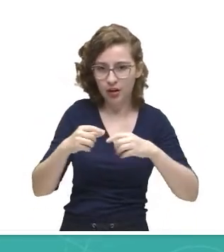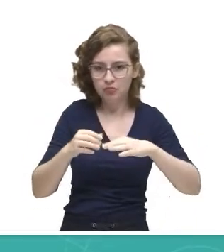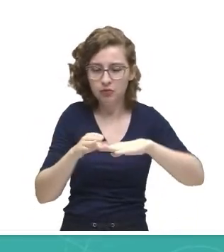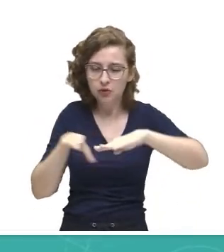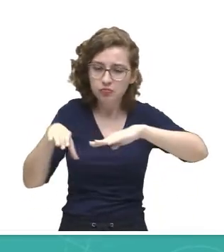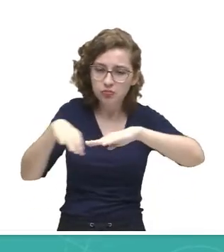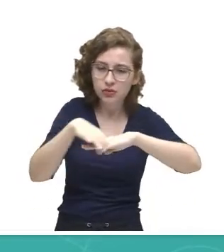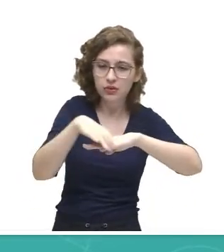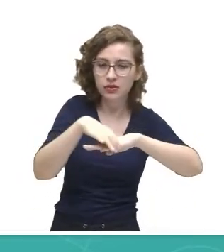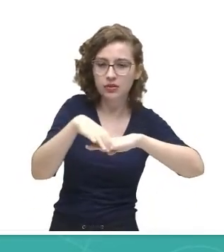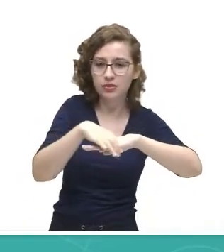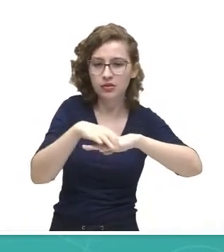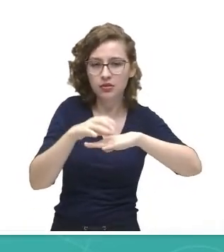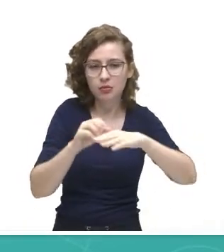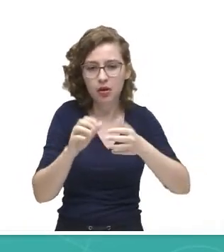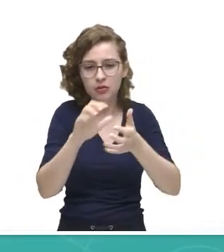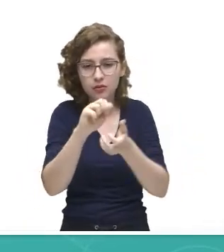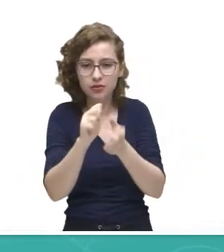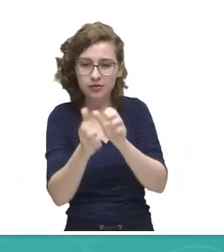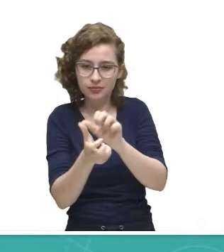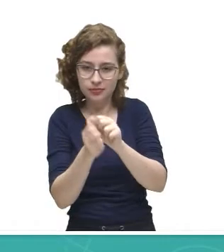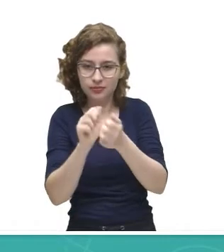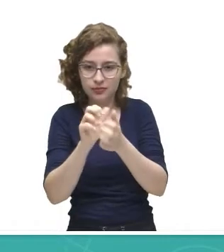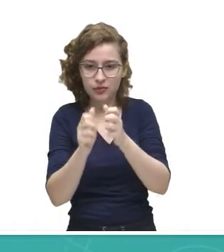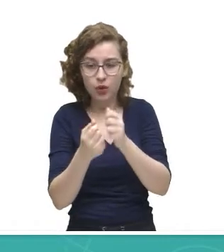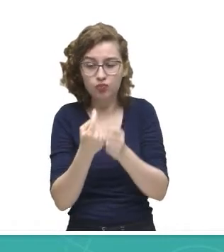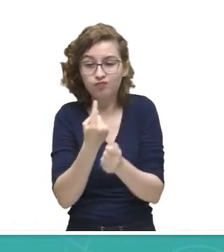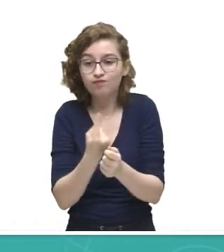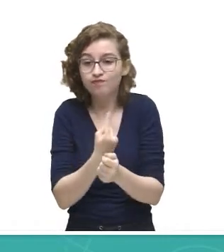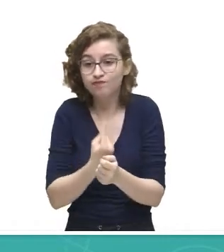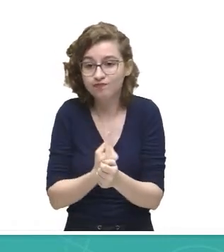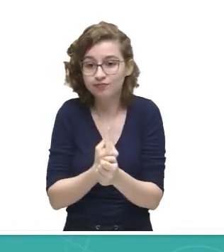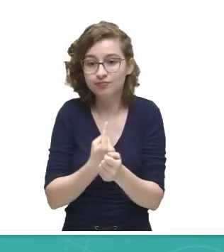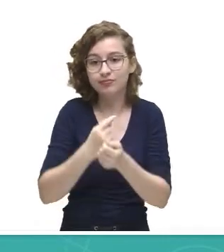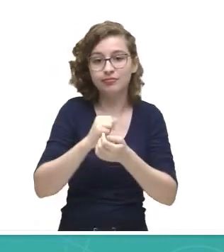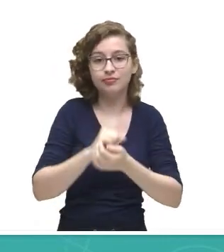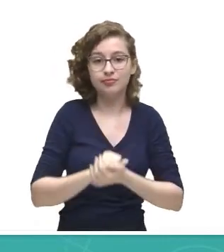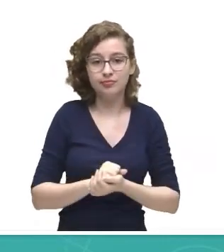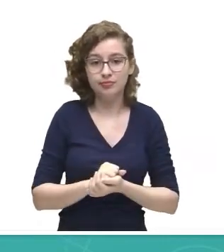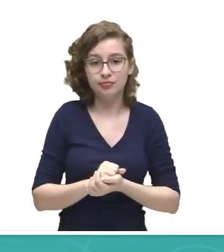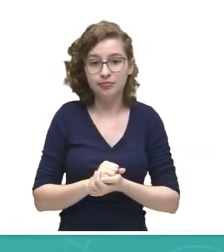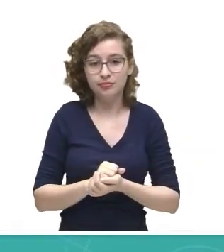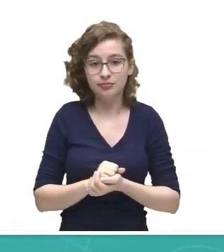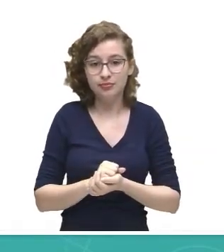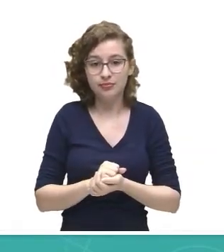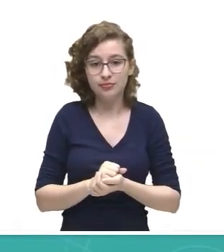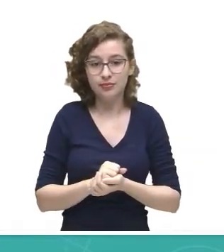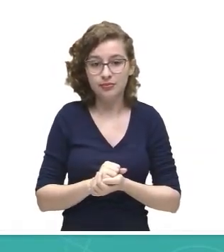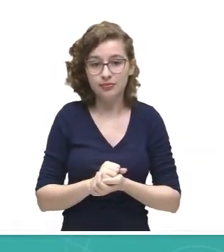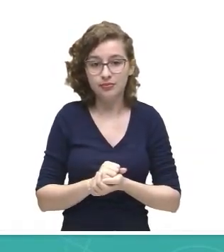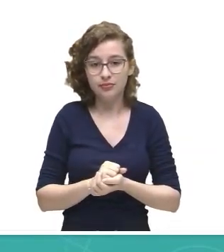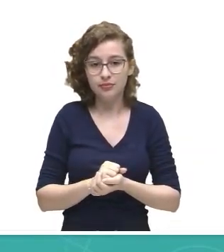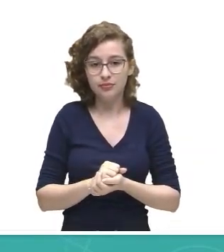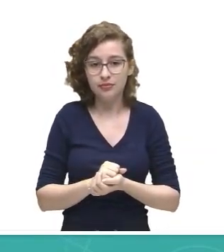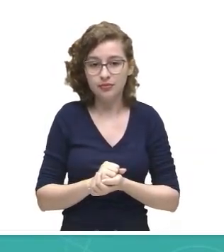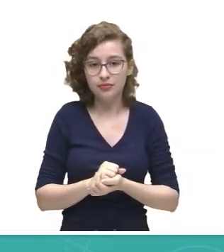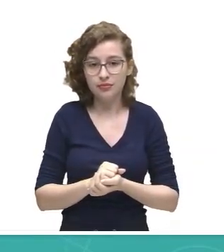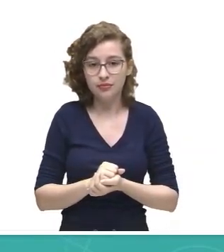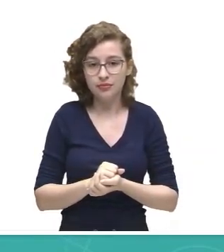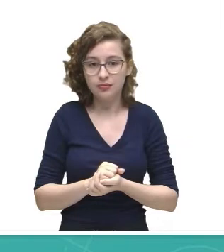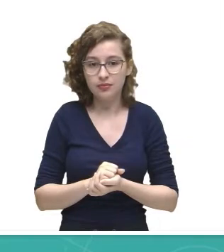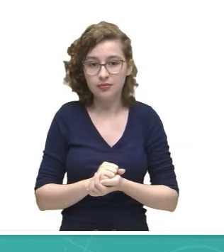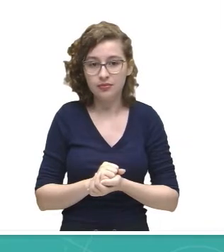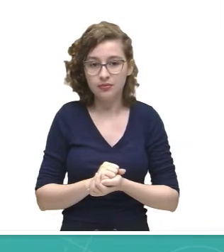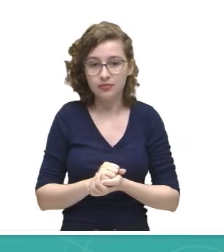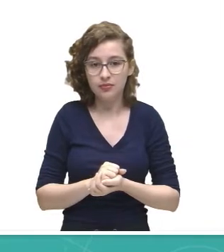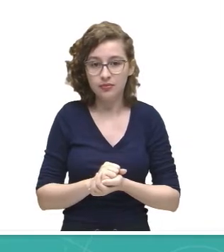fazia todo o modo de produção sozinho, né? Só que imaginem, esse é um modo de produção que requer tempo, né?